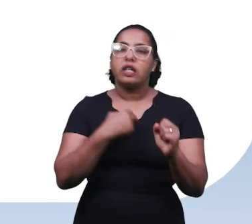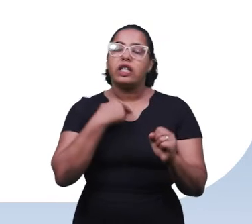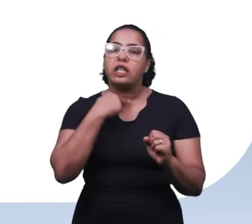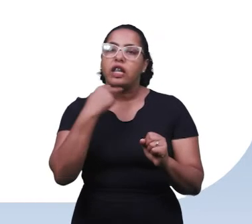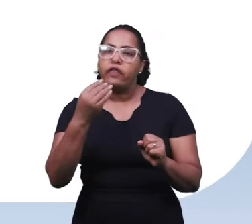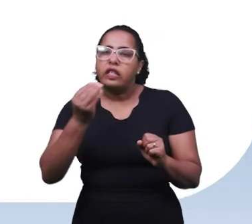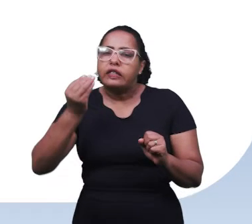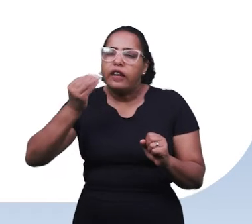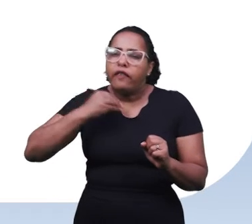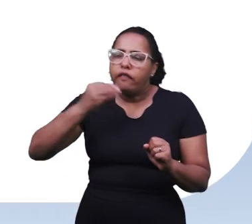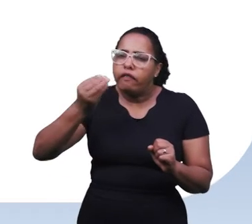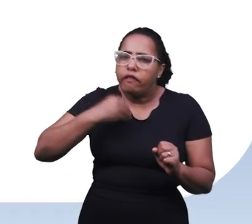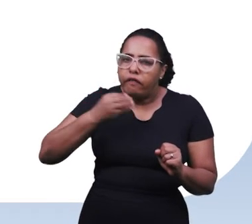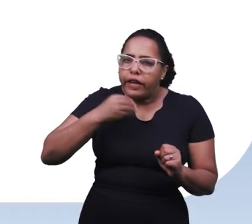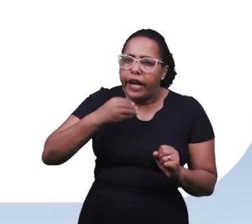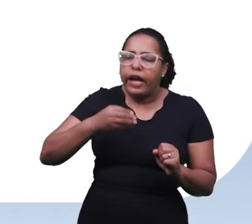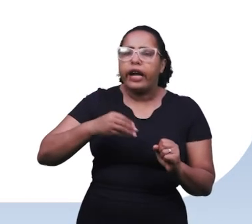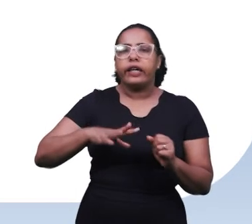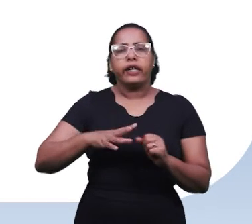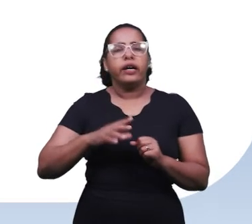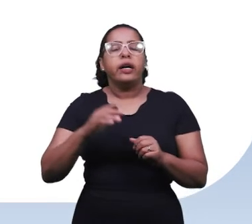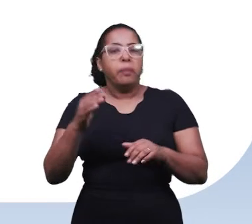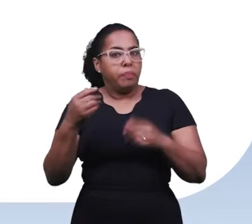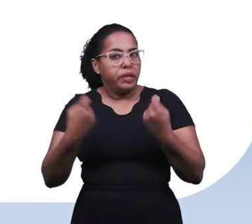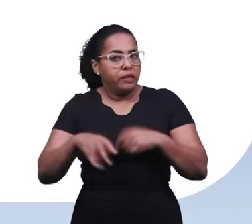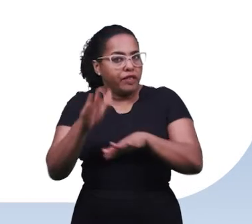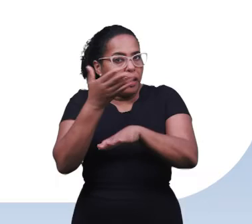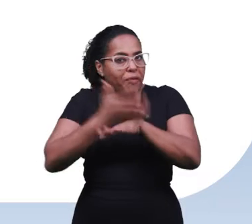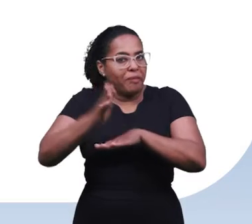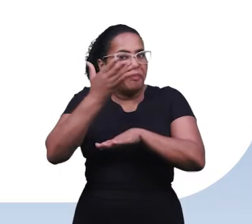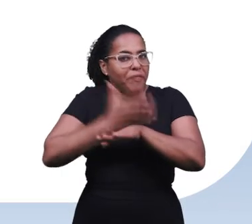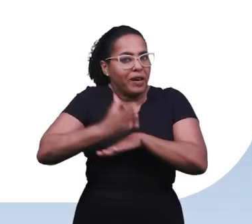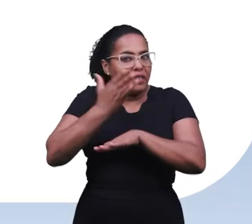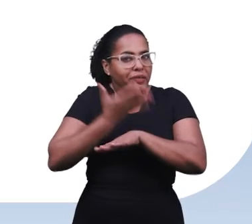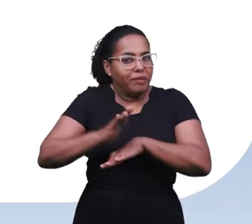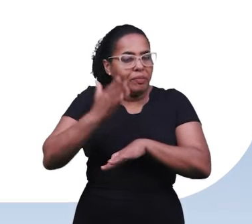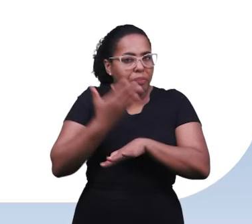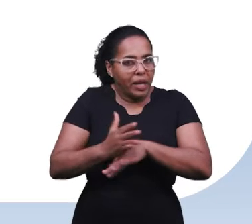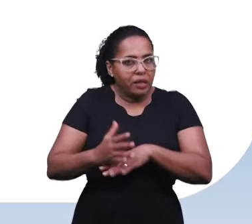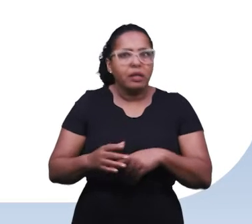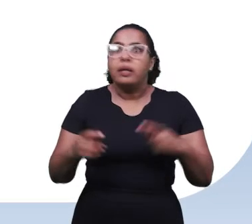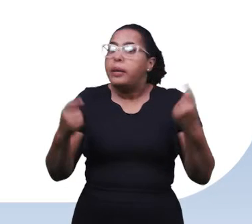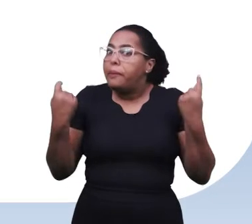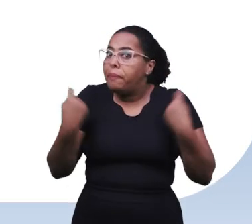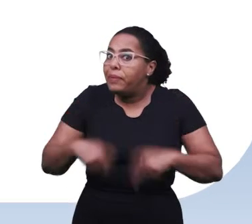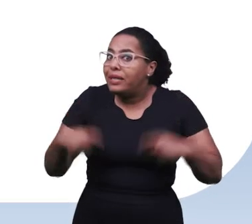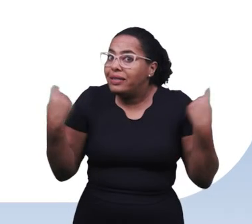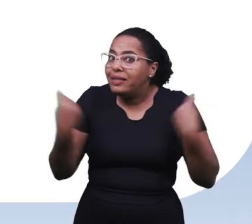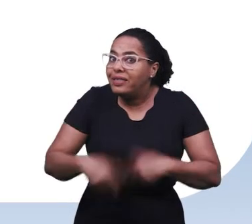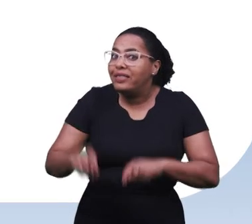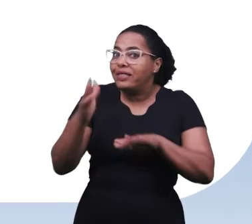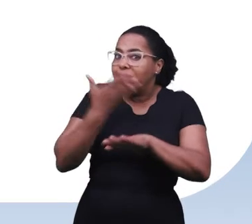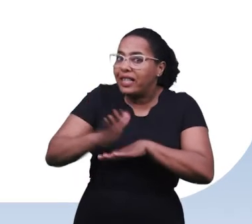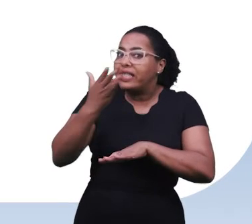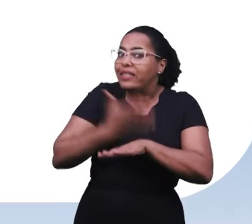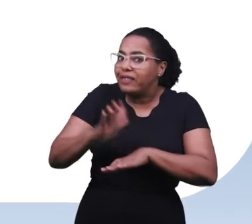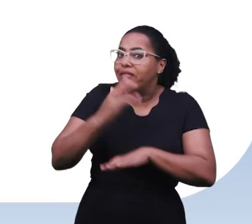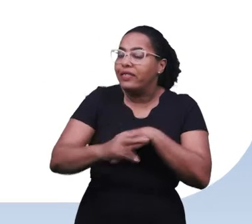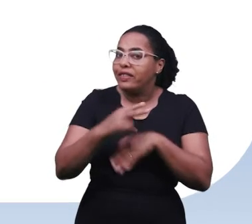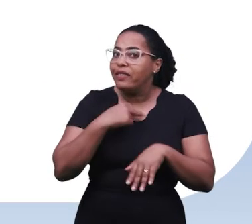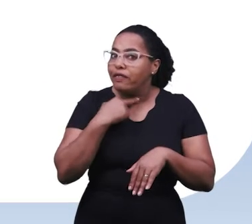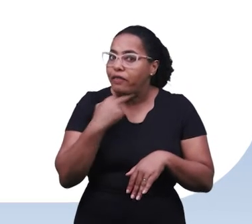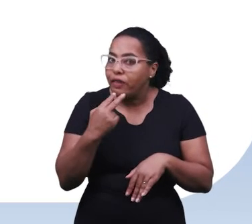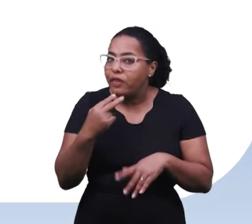que a sua voz não envelheça está na prática. Portanto, não deixe de treinar a